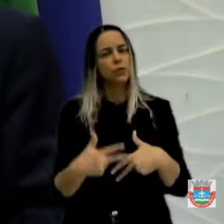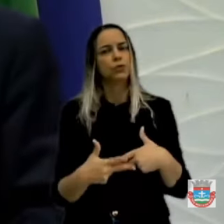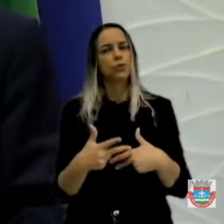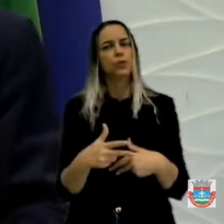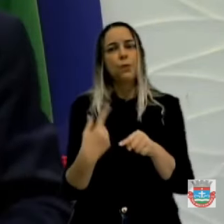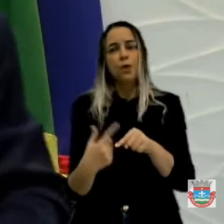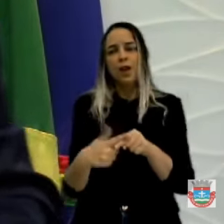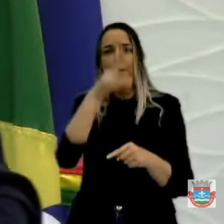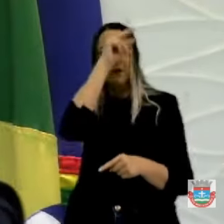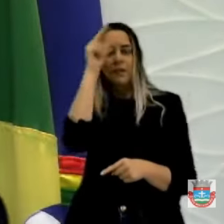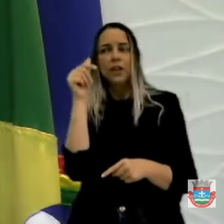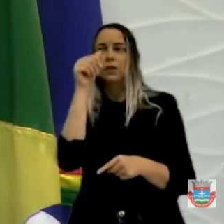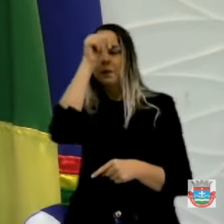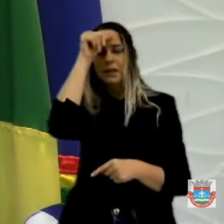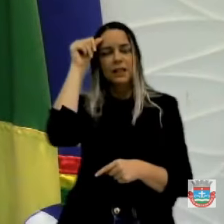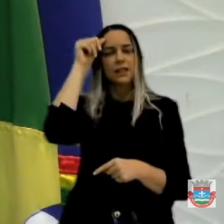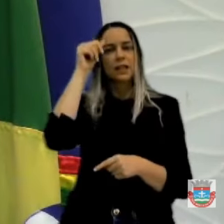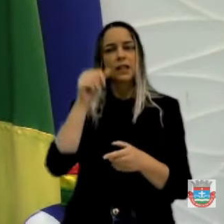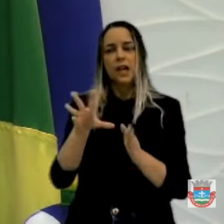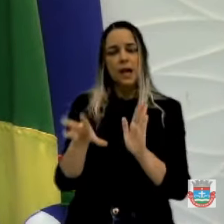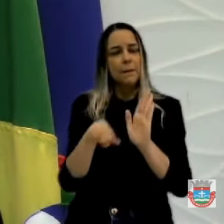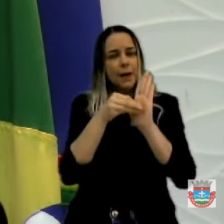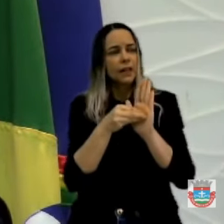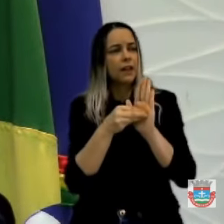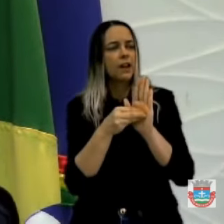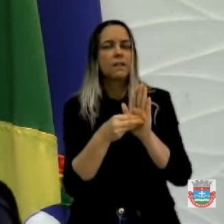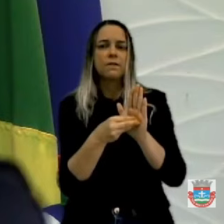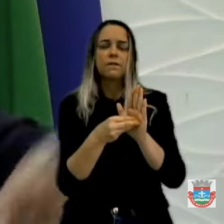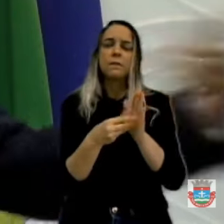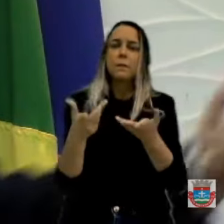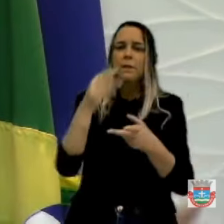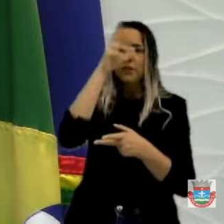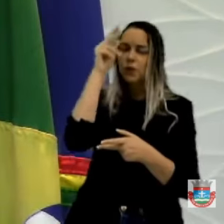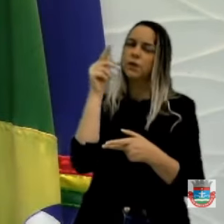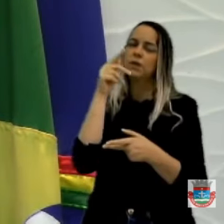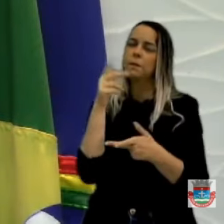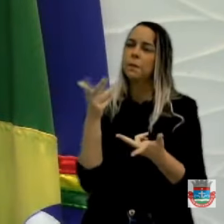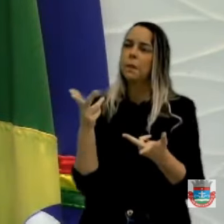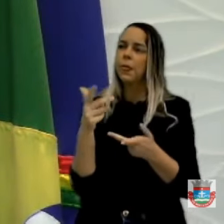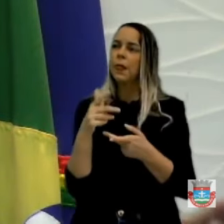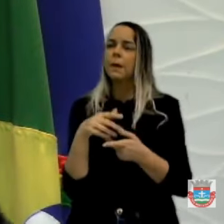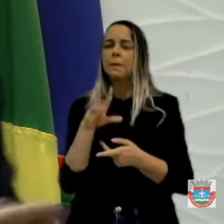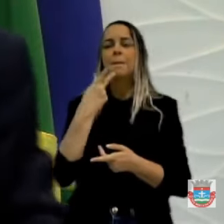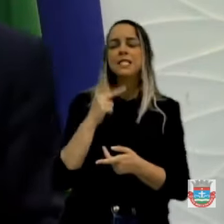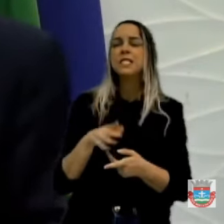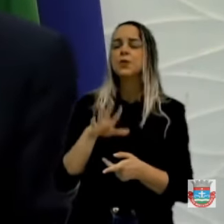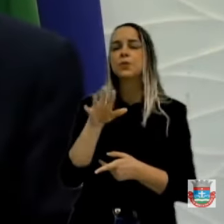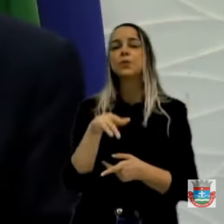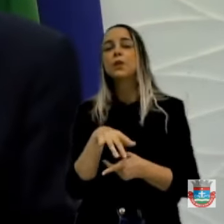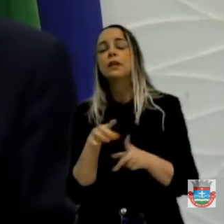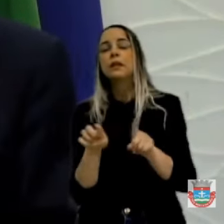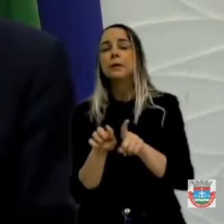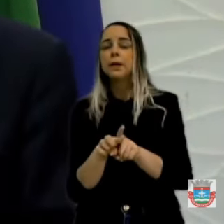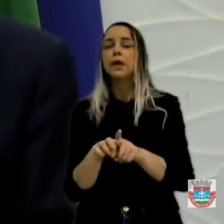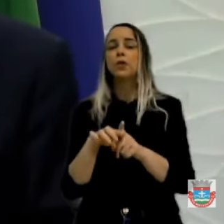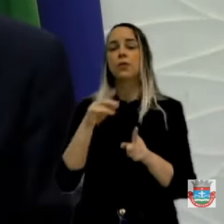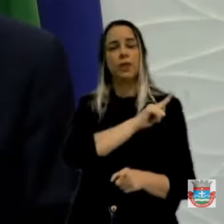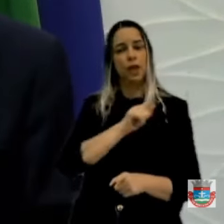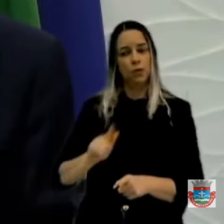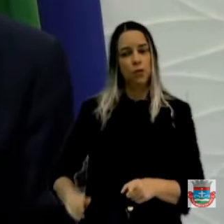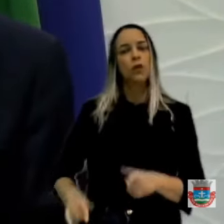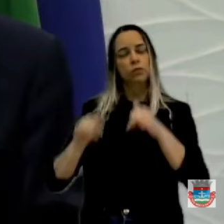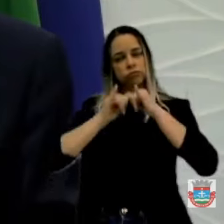sabe que essas emendas vêm via prefeitura. E nessa inauguração, Pezinho, a governadora também divulgou que teve